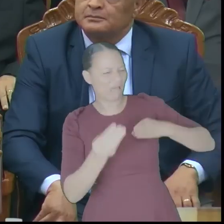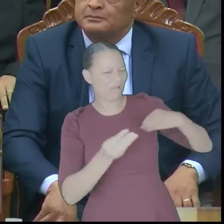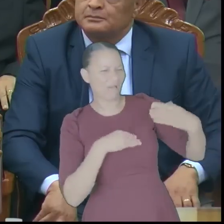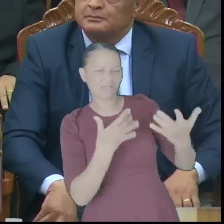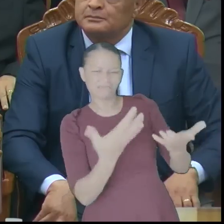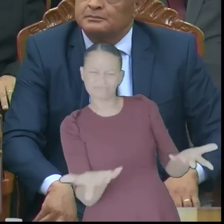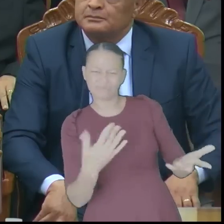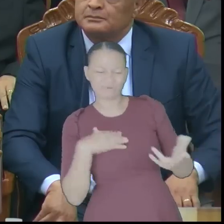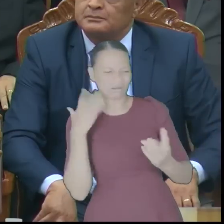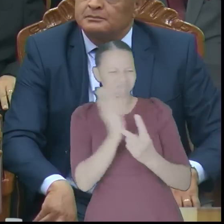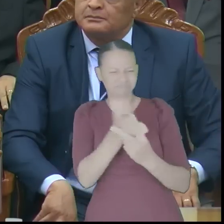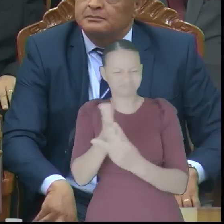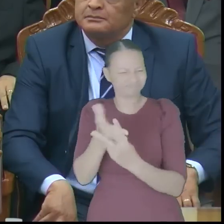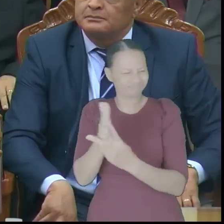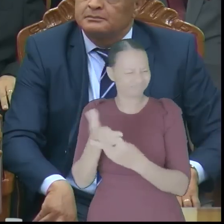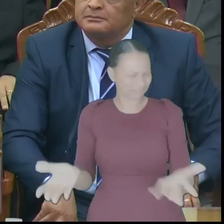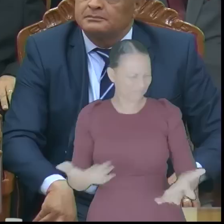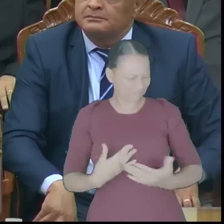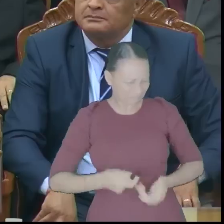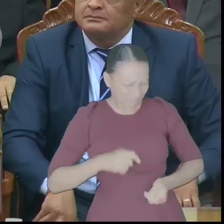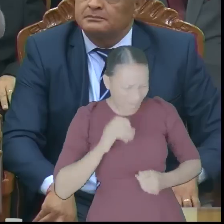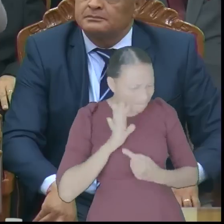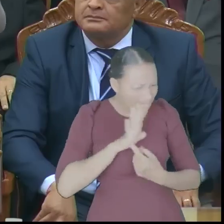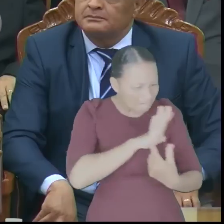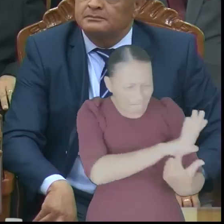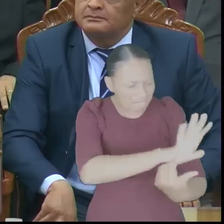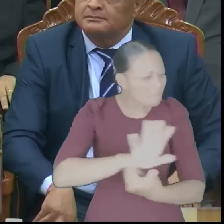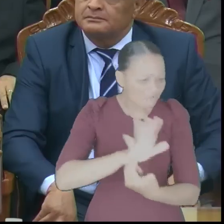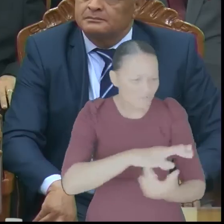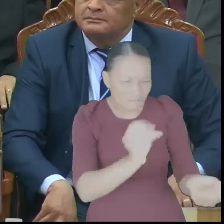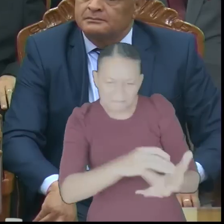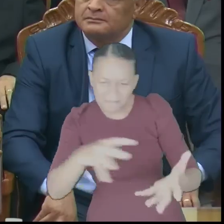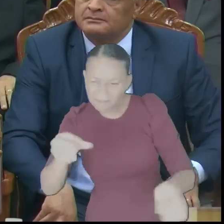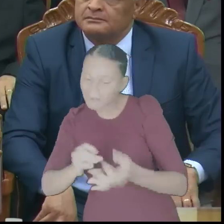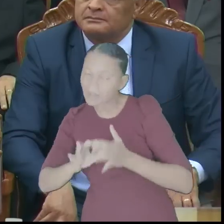Nenhum sinal vos será dado, senão o sinal do profeta